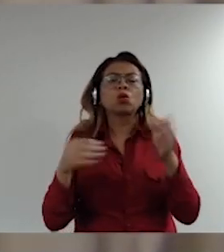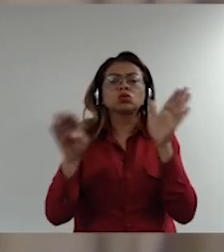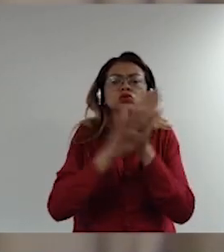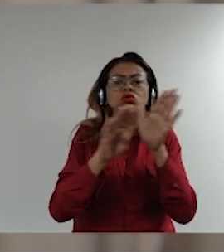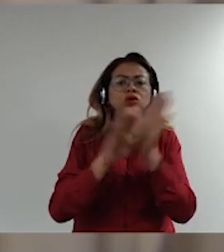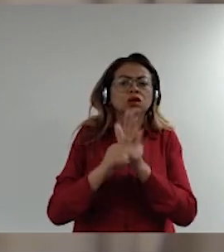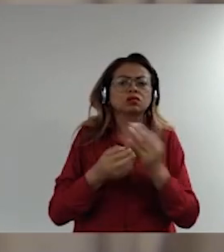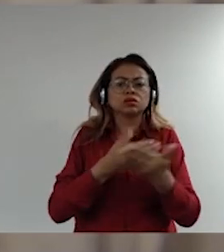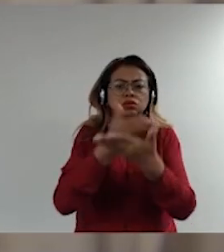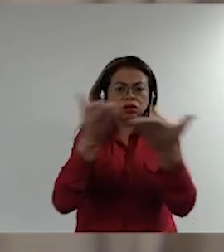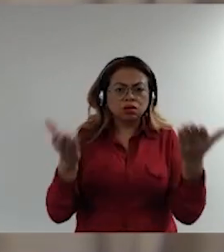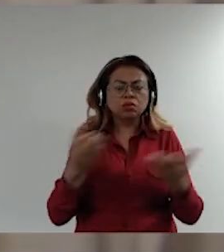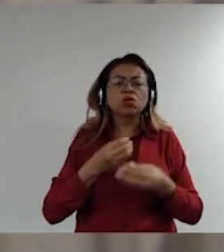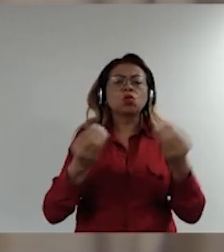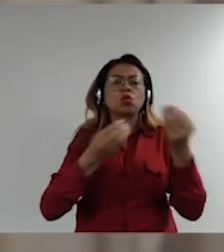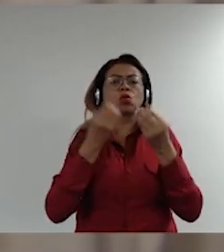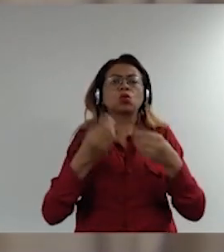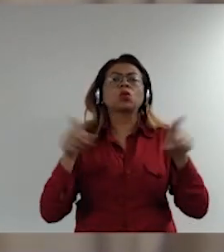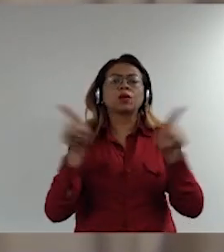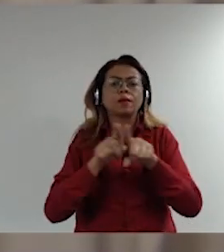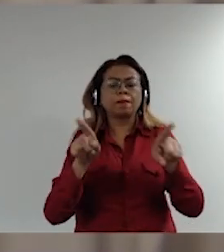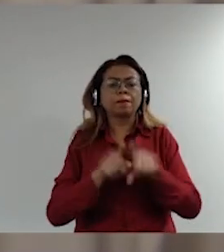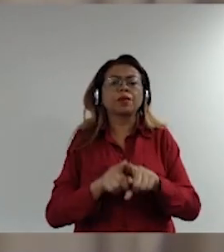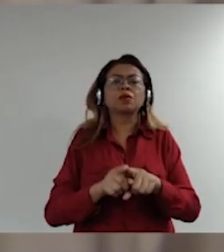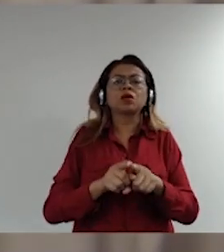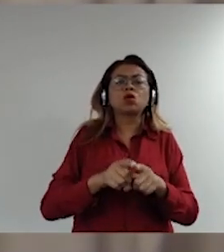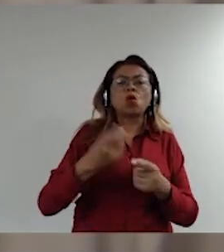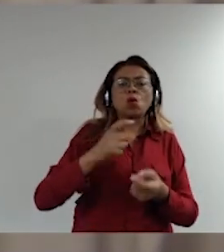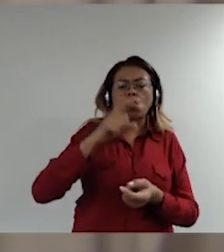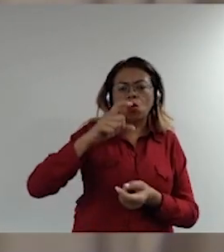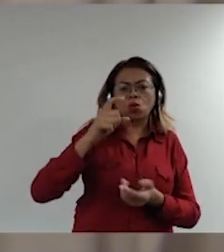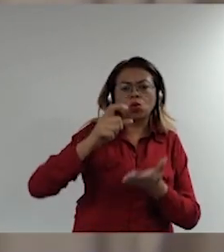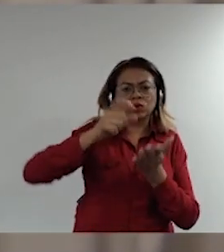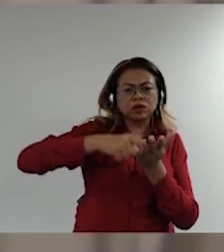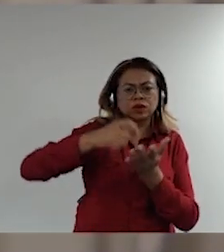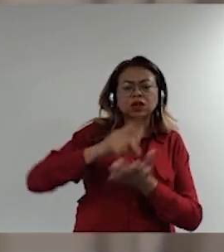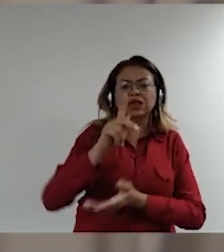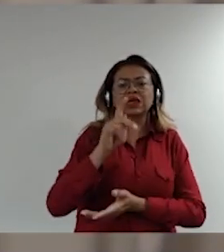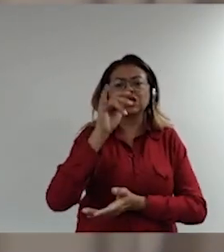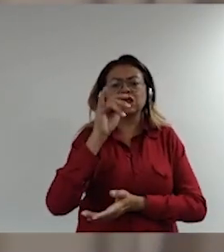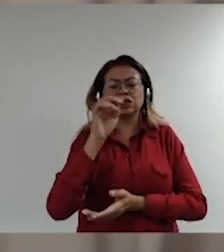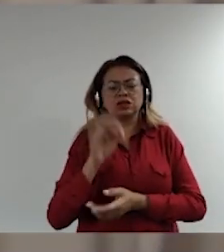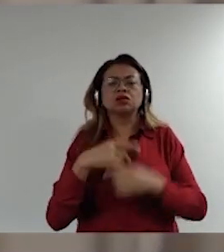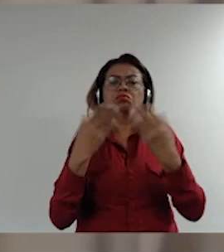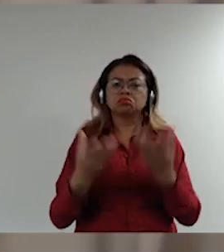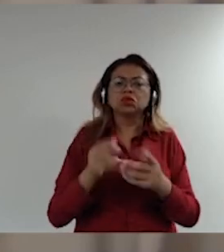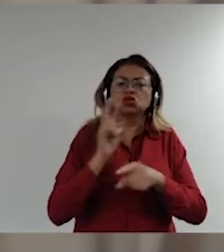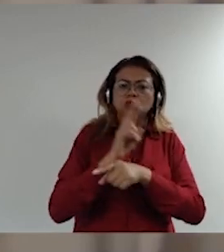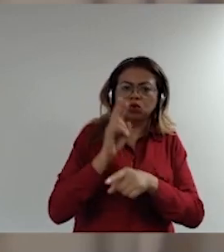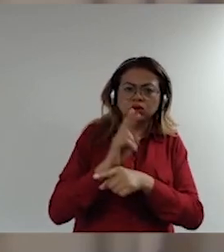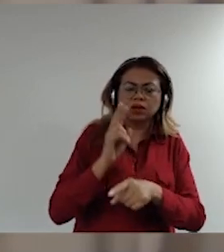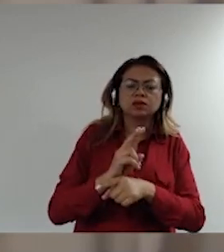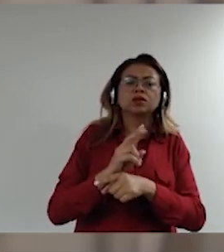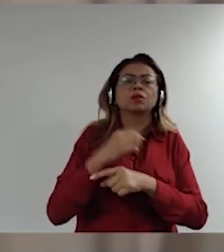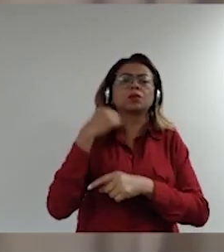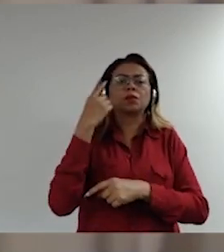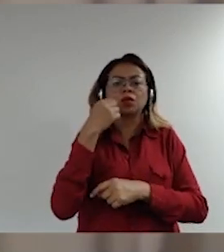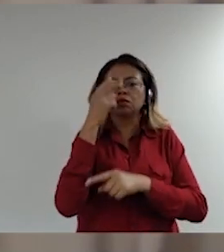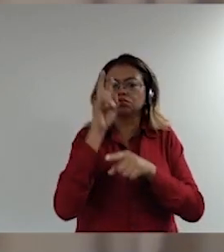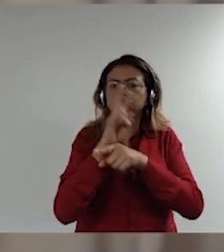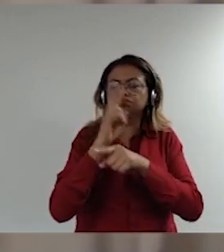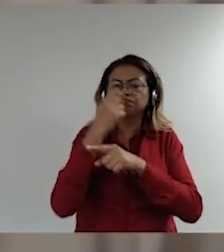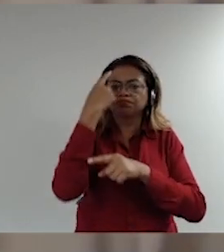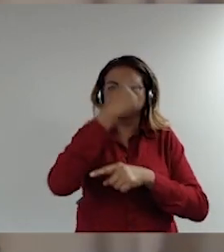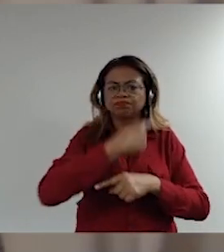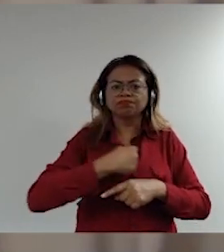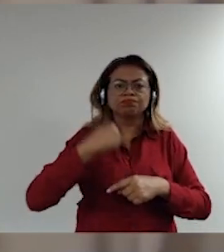vocês. Chegamos também com kits, entrega de kits, de proteção para a advocacia, e agora é